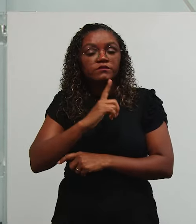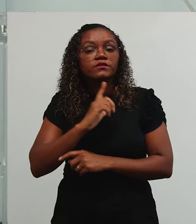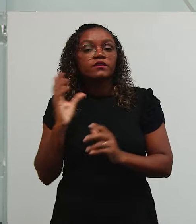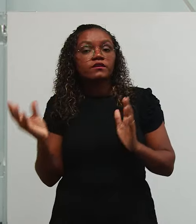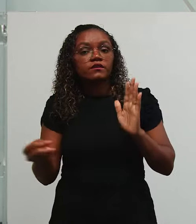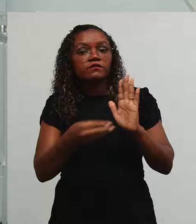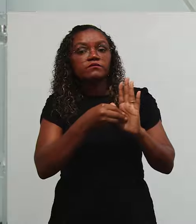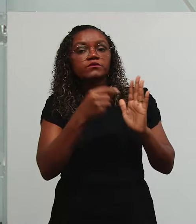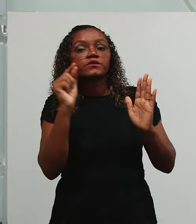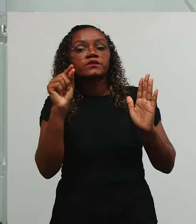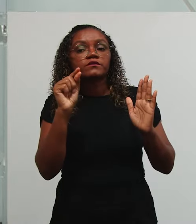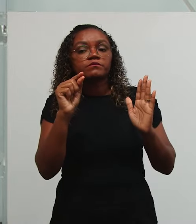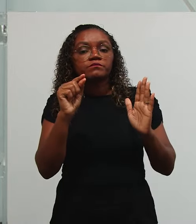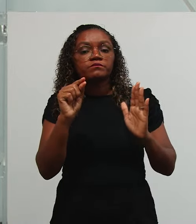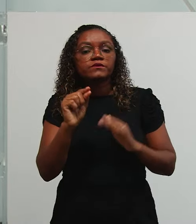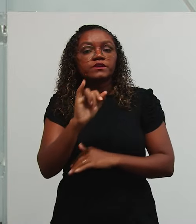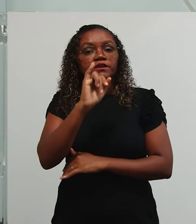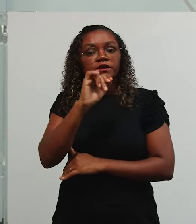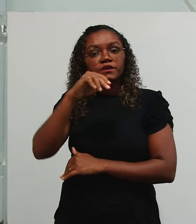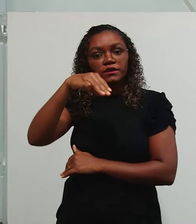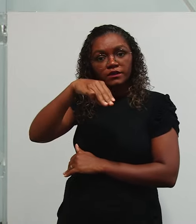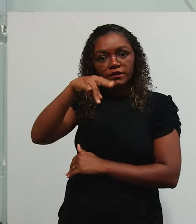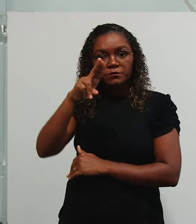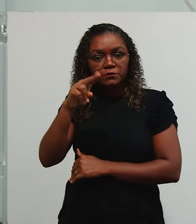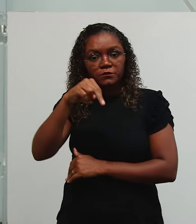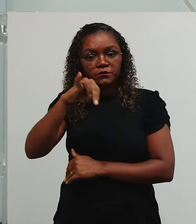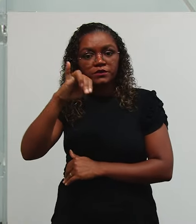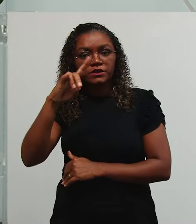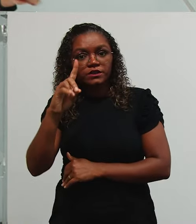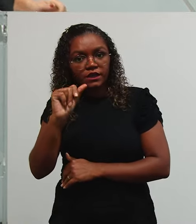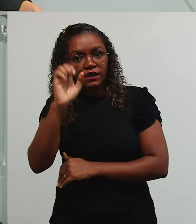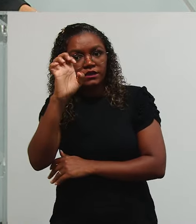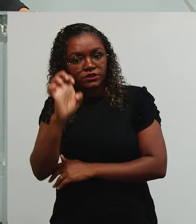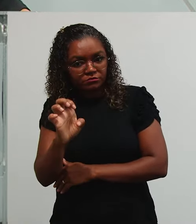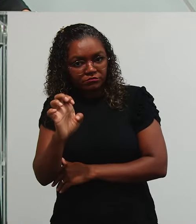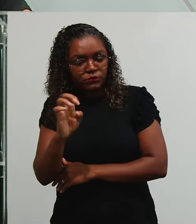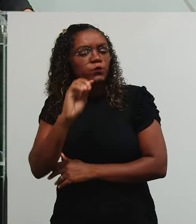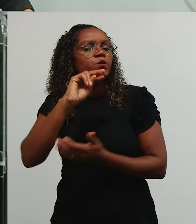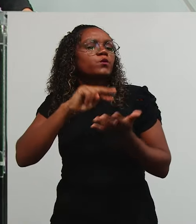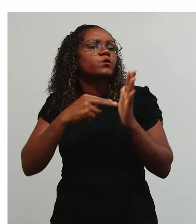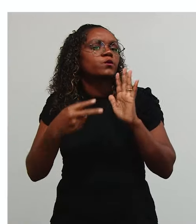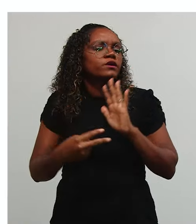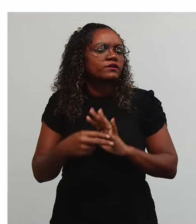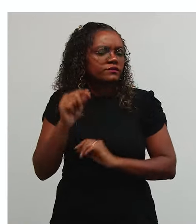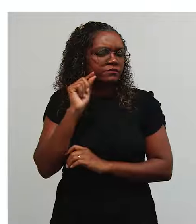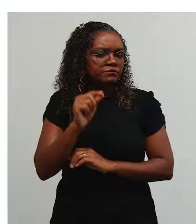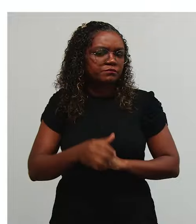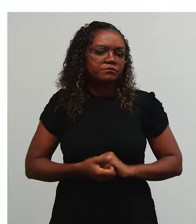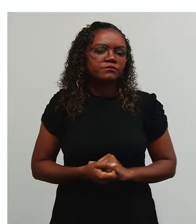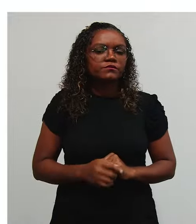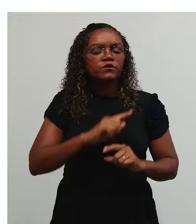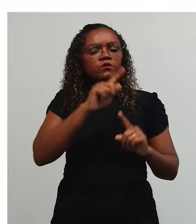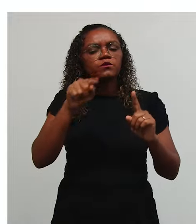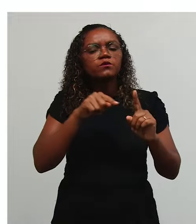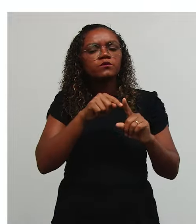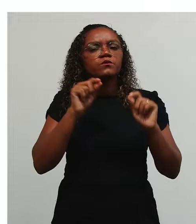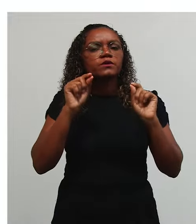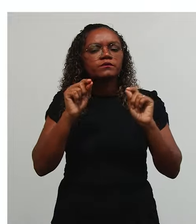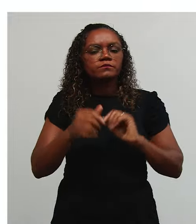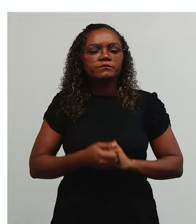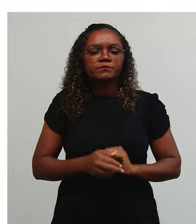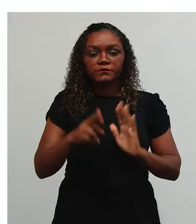Federal a imunidade tributária vamos dar uma estudad Dinha Olha só Qual que é